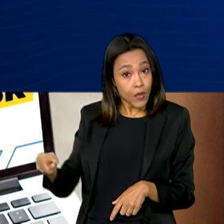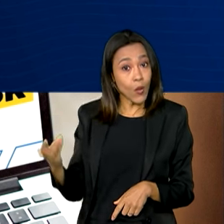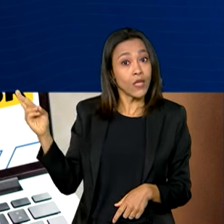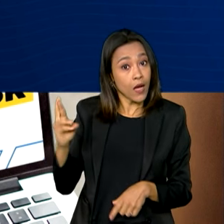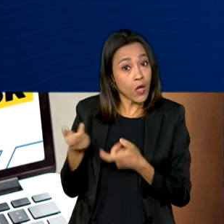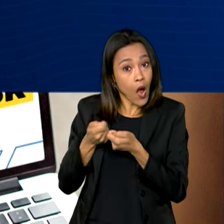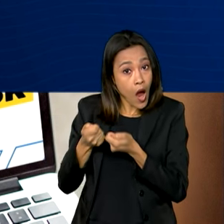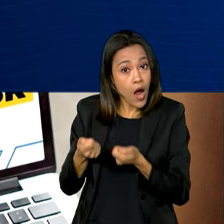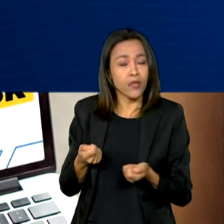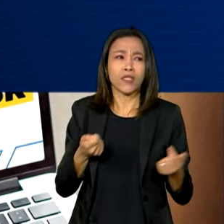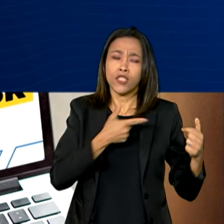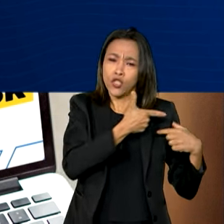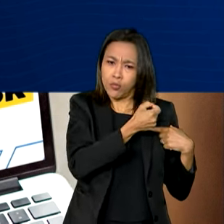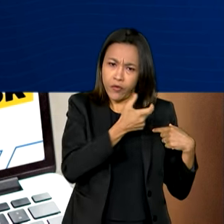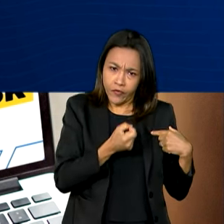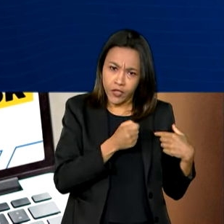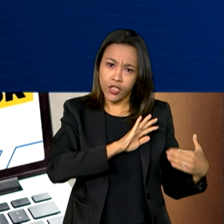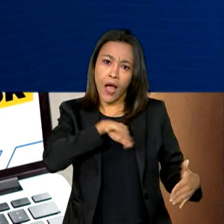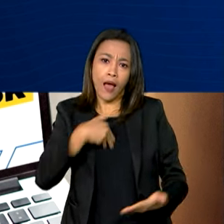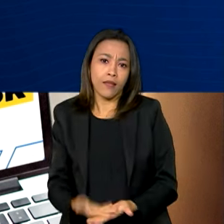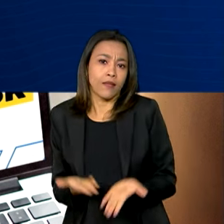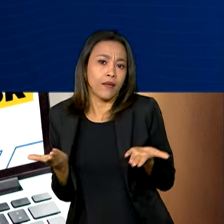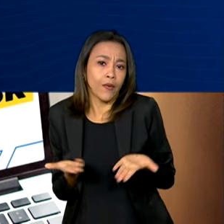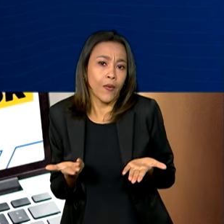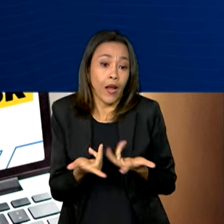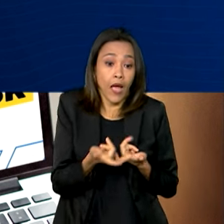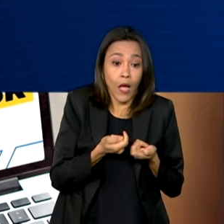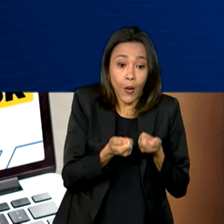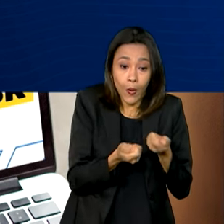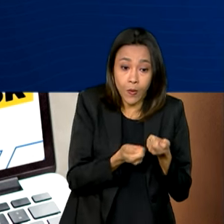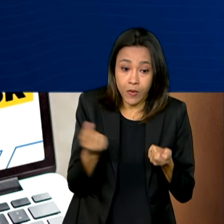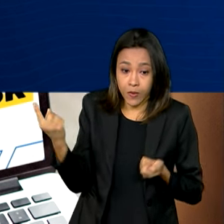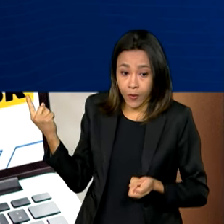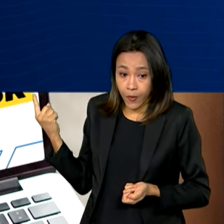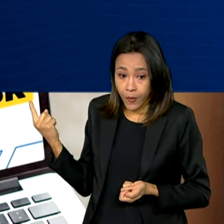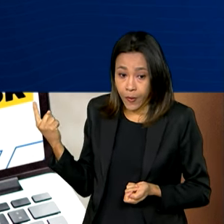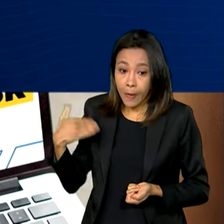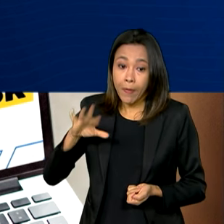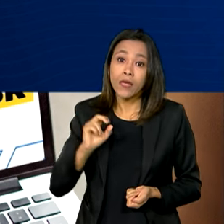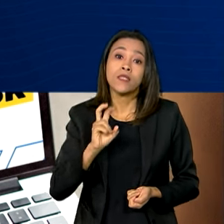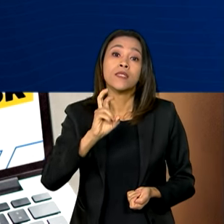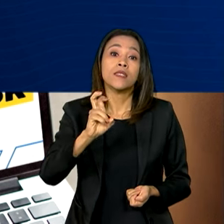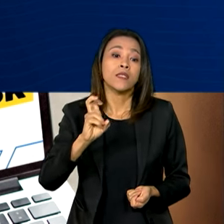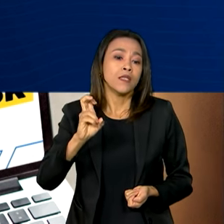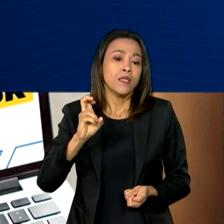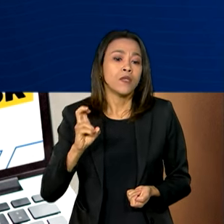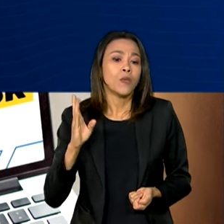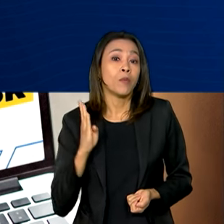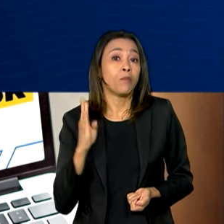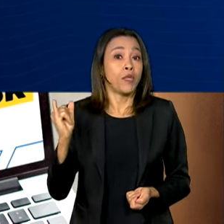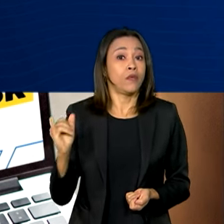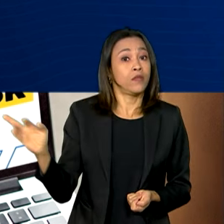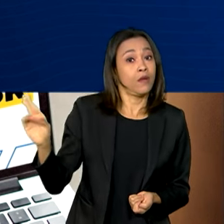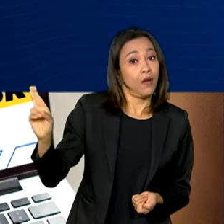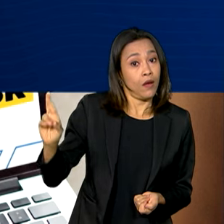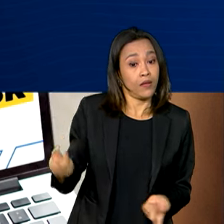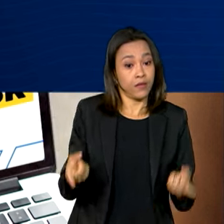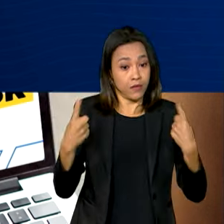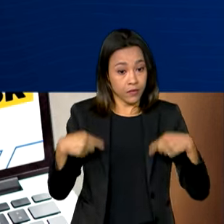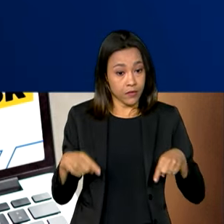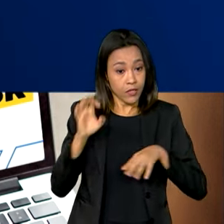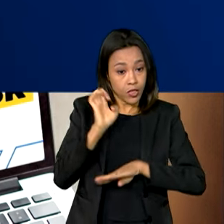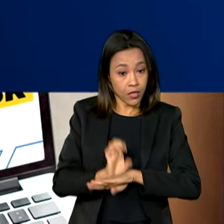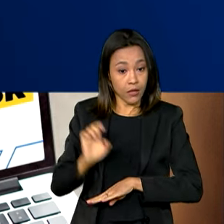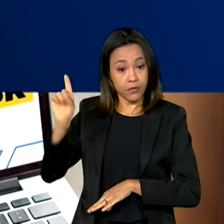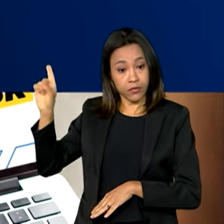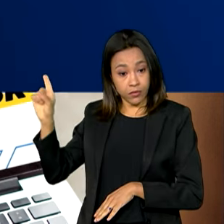R$3,330 bilhões. De 2020 para cá, a iniciativa economizou mais de R$5 bilhões aos cofres públicos. E Minas já